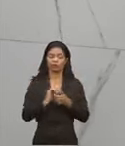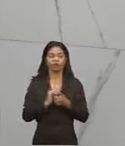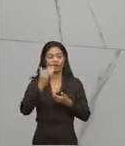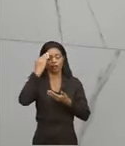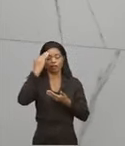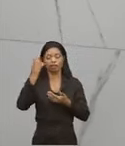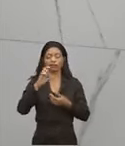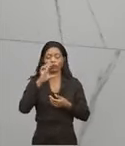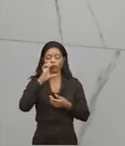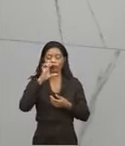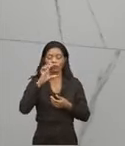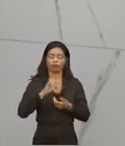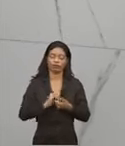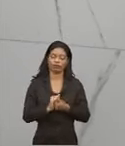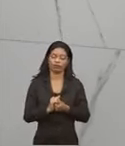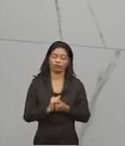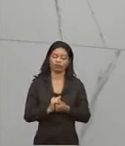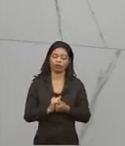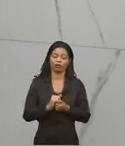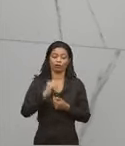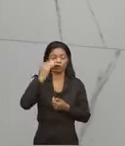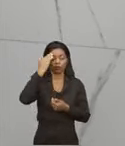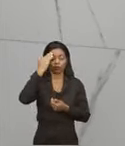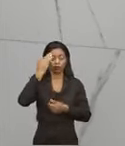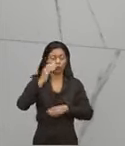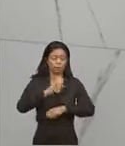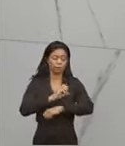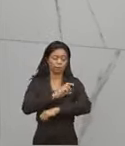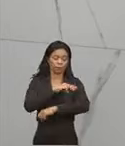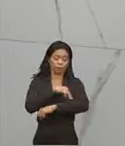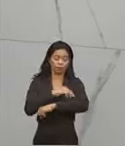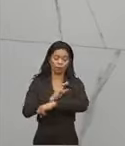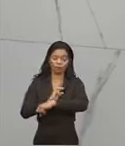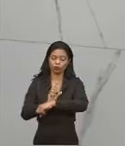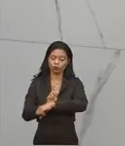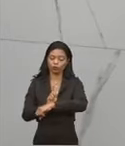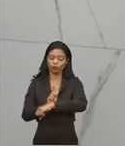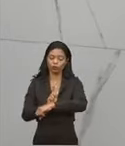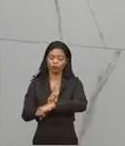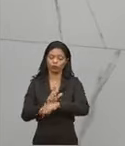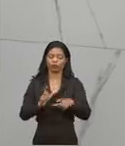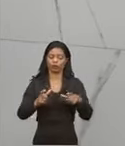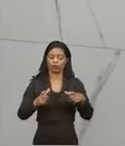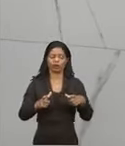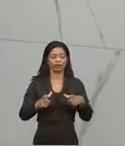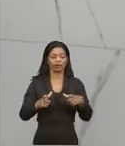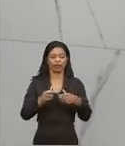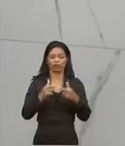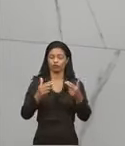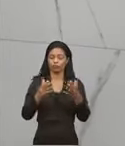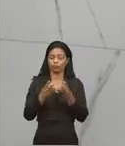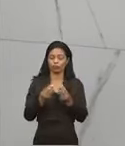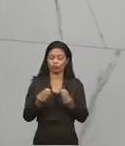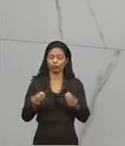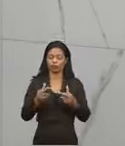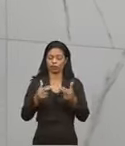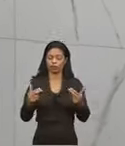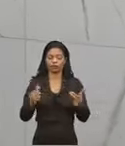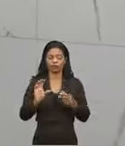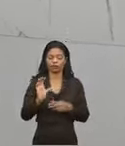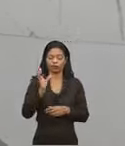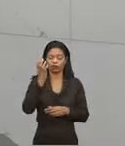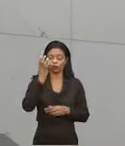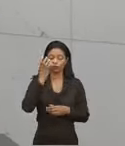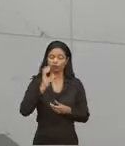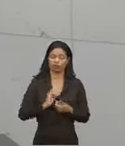Gordo e em Jacuípe, em Barra do Pujuca, em toda a cidade. Mas, sobretudo, a gente